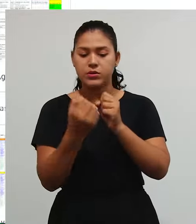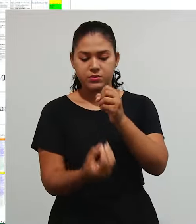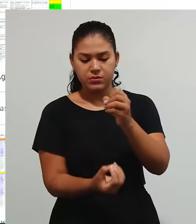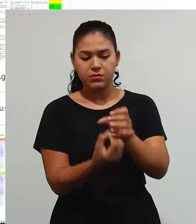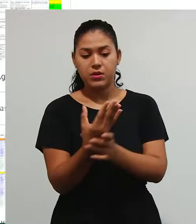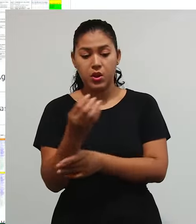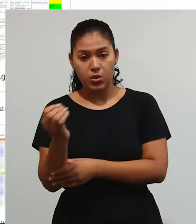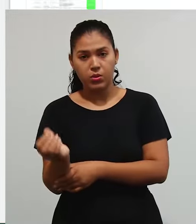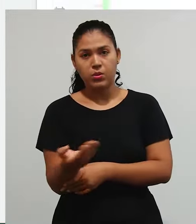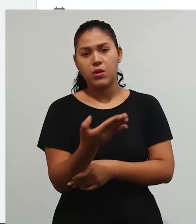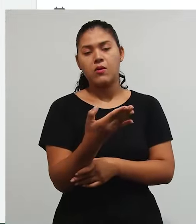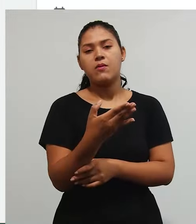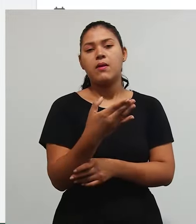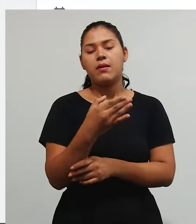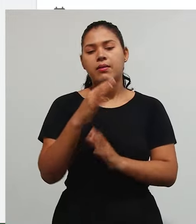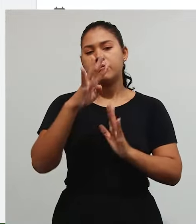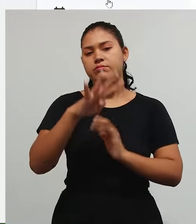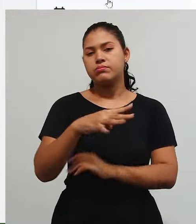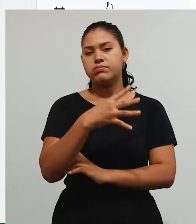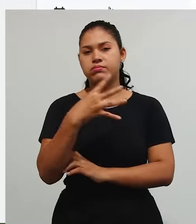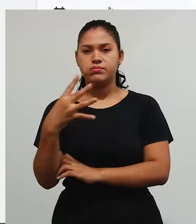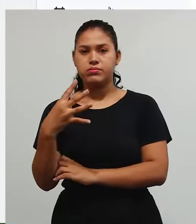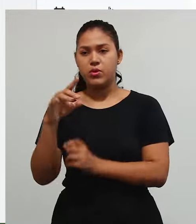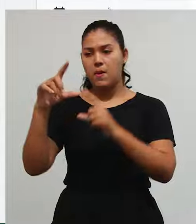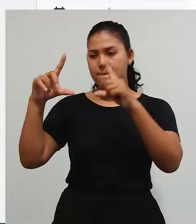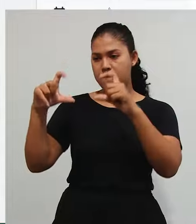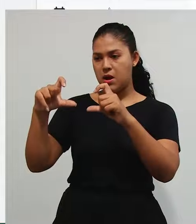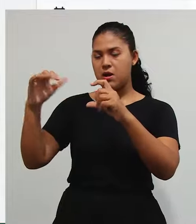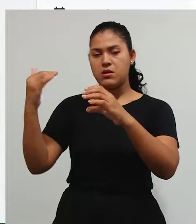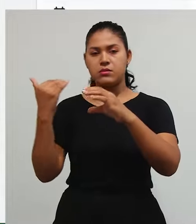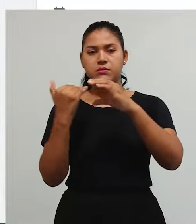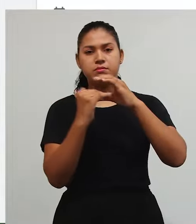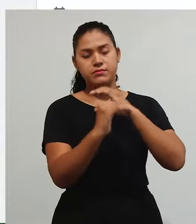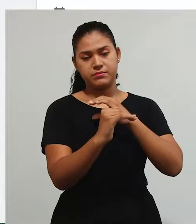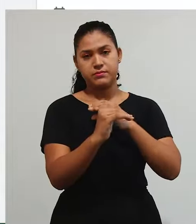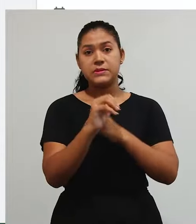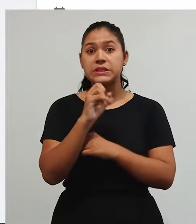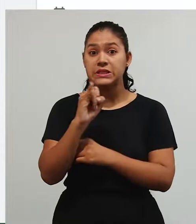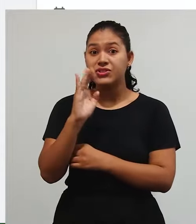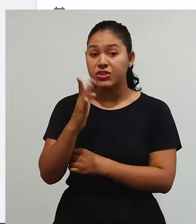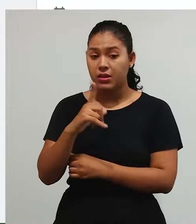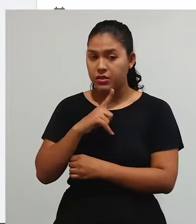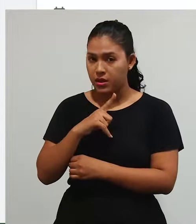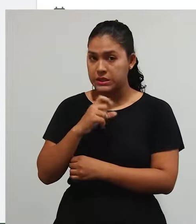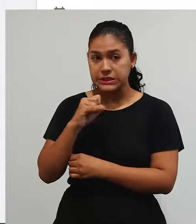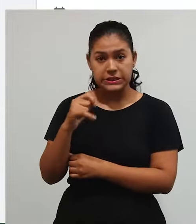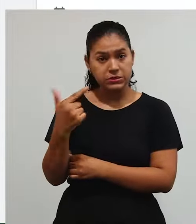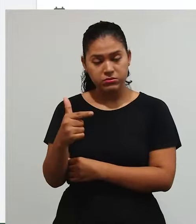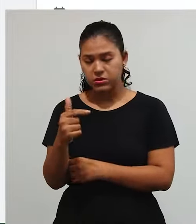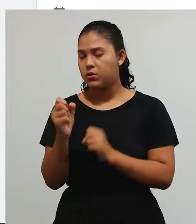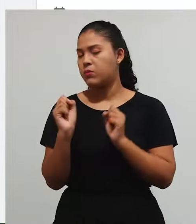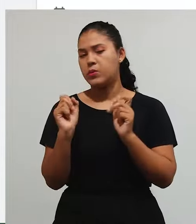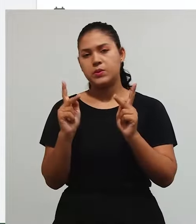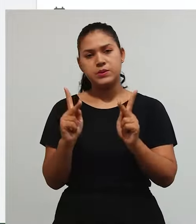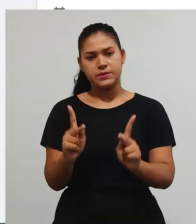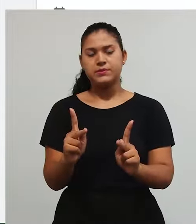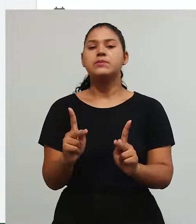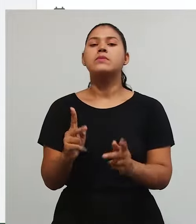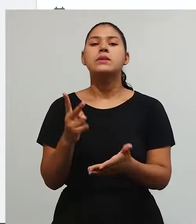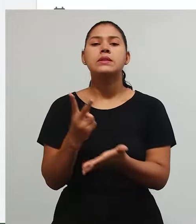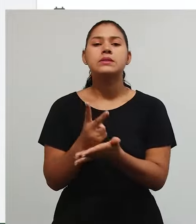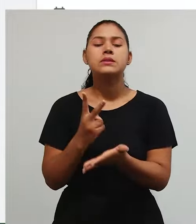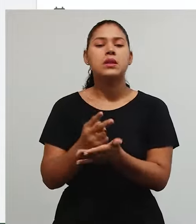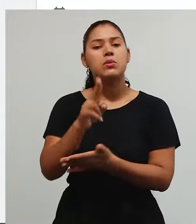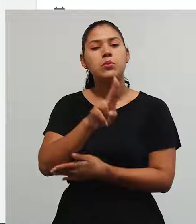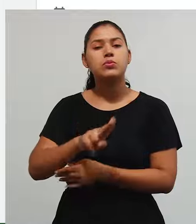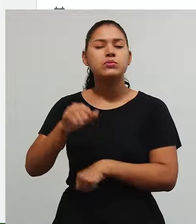aqui também, tá bom? Se você tiver tabela, se você tiver gráficos, né? A recomendação aqui são as imagens. Aqui